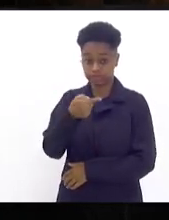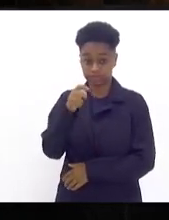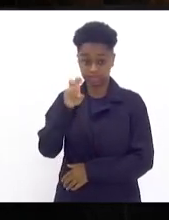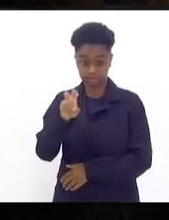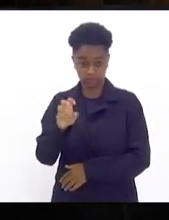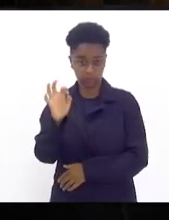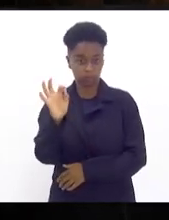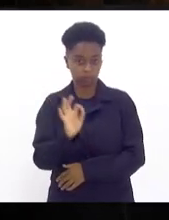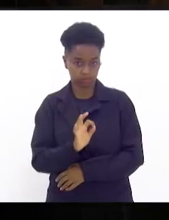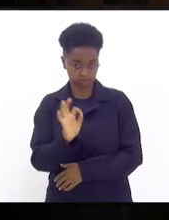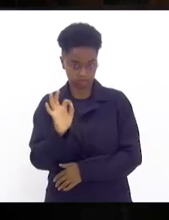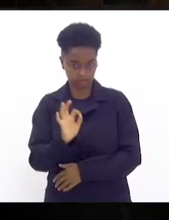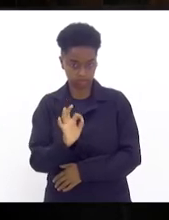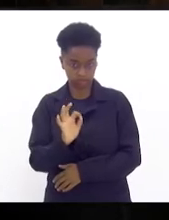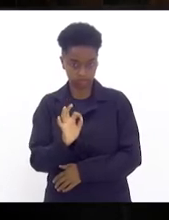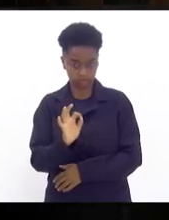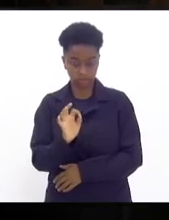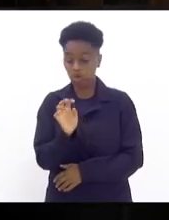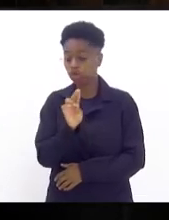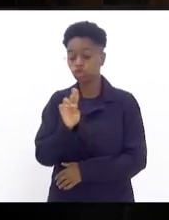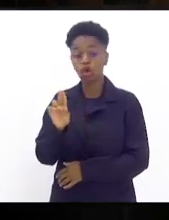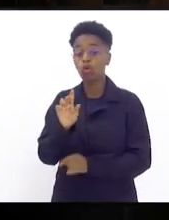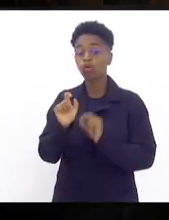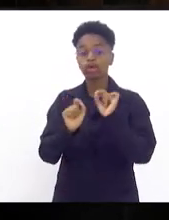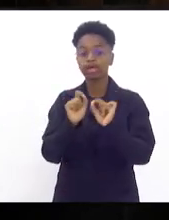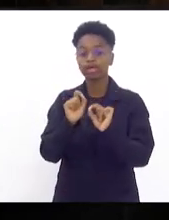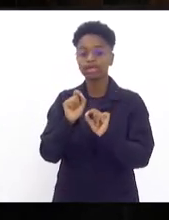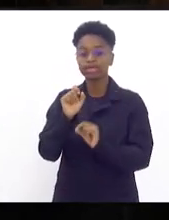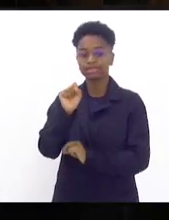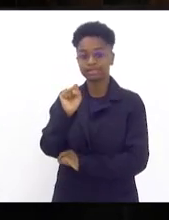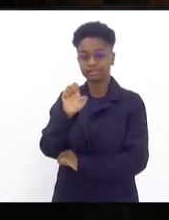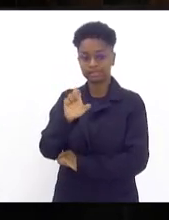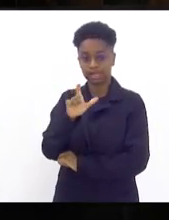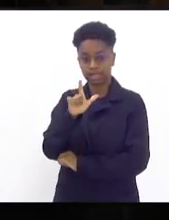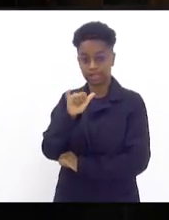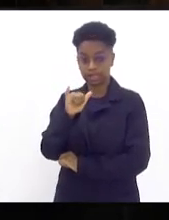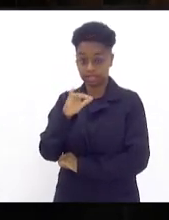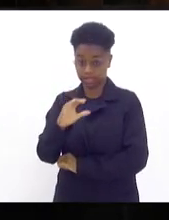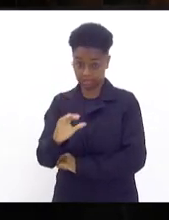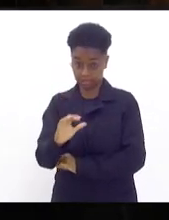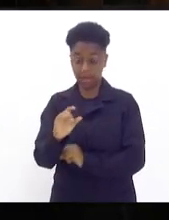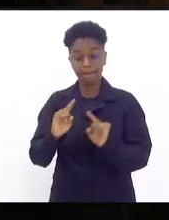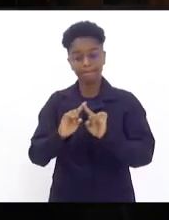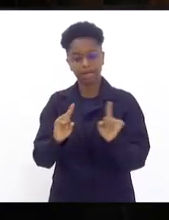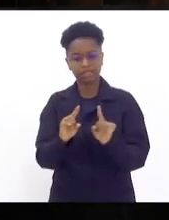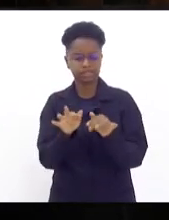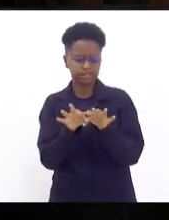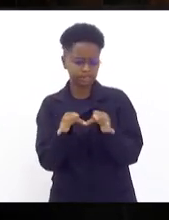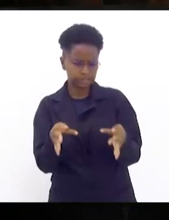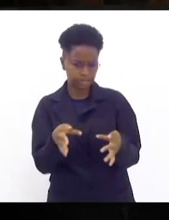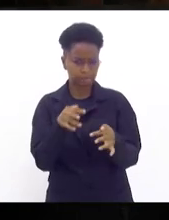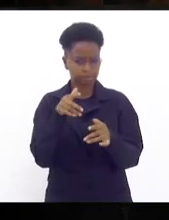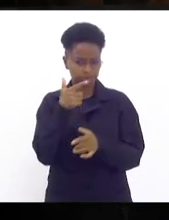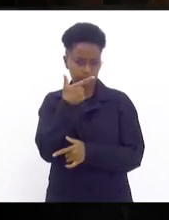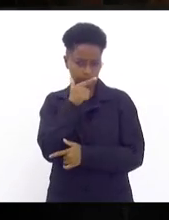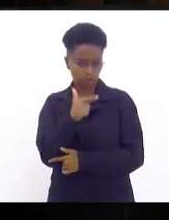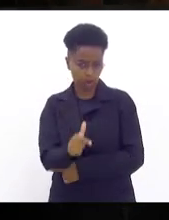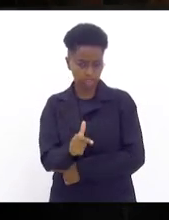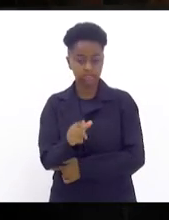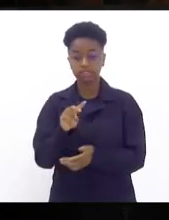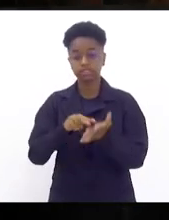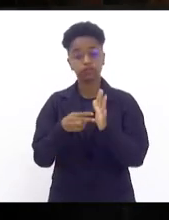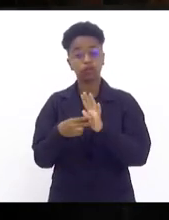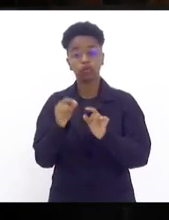13,75%. Chama-se isso taxa Selic. Mas, em linguagem popular, essa é a